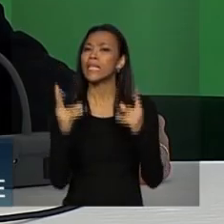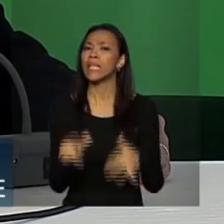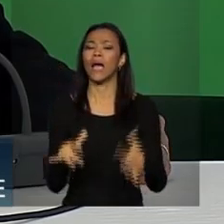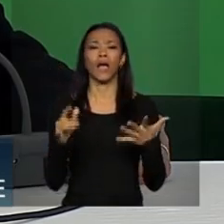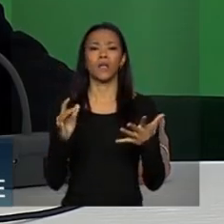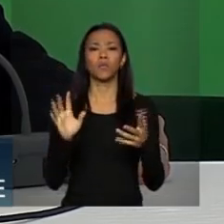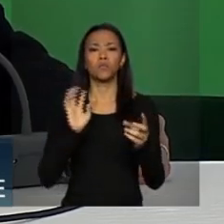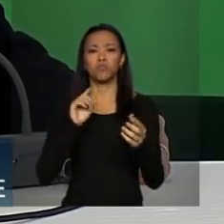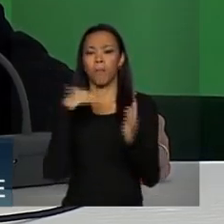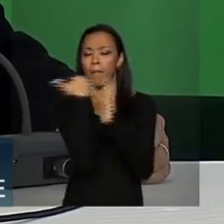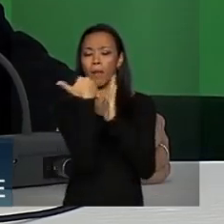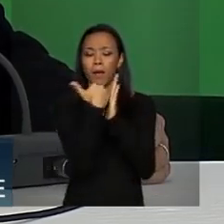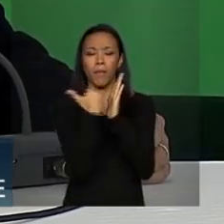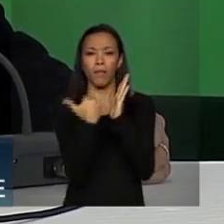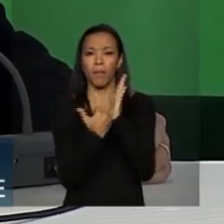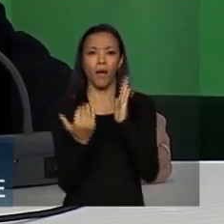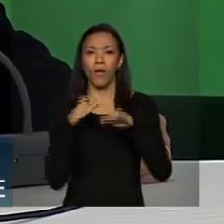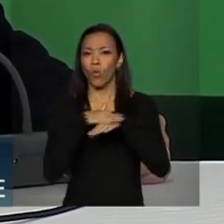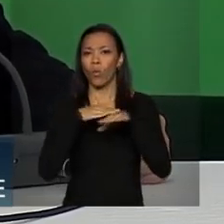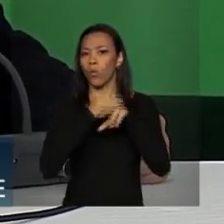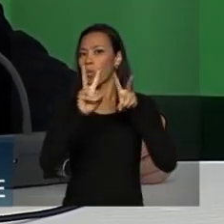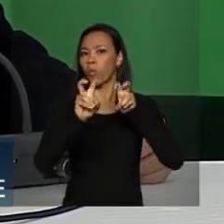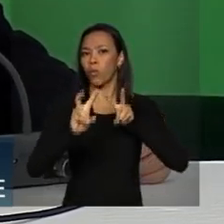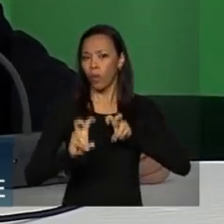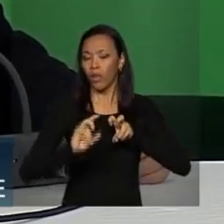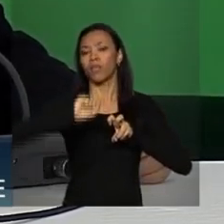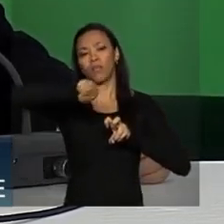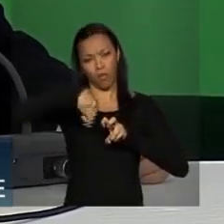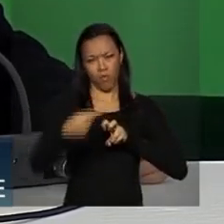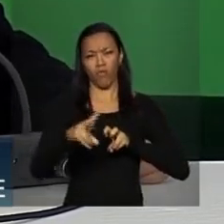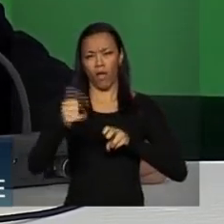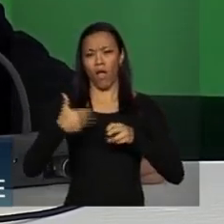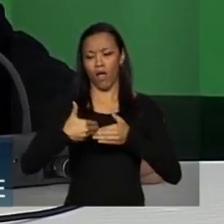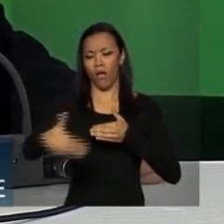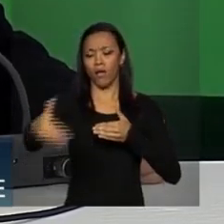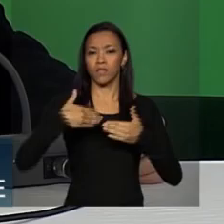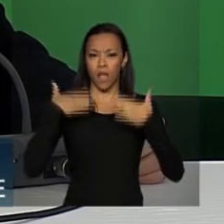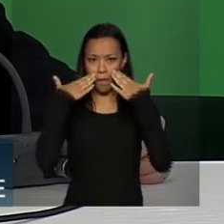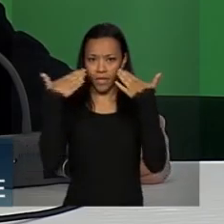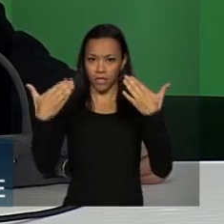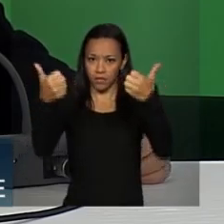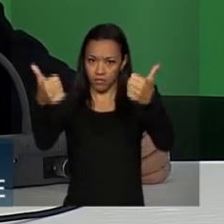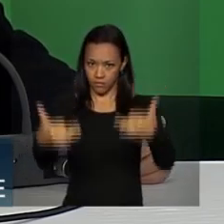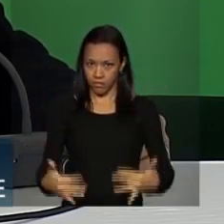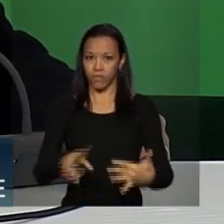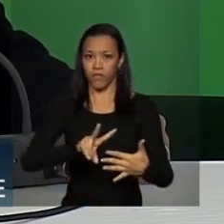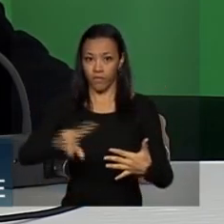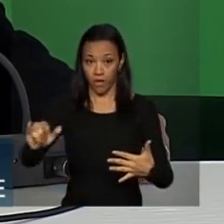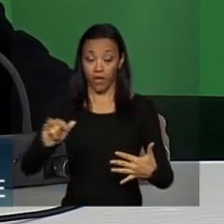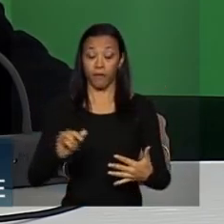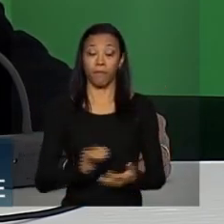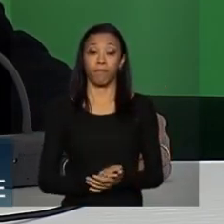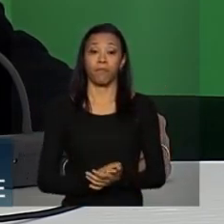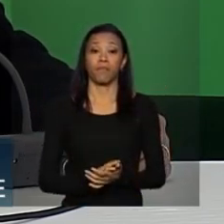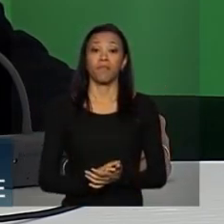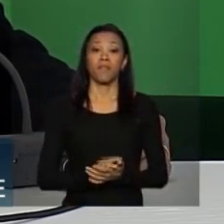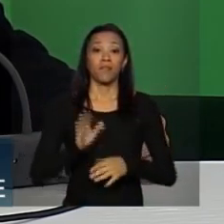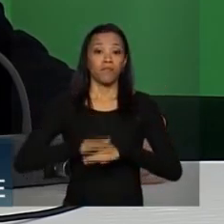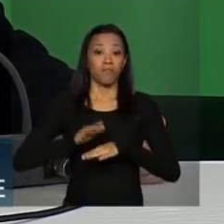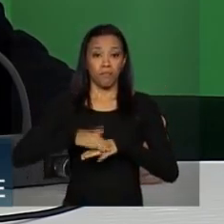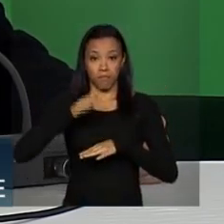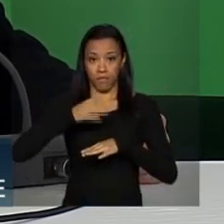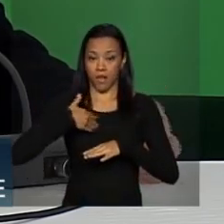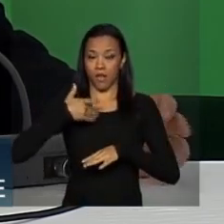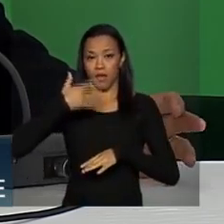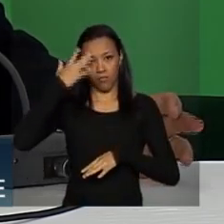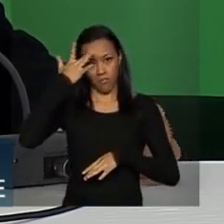da presidenta depois serão apresentados pela assessoria de imprensa do Palácio. Mas ela deverá